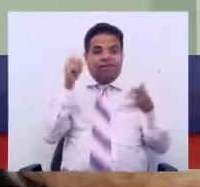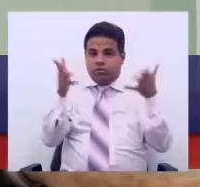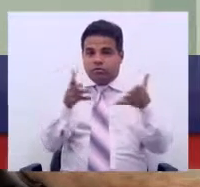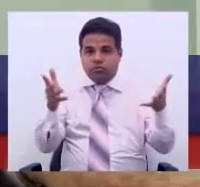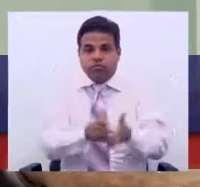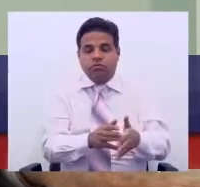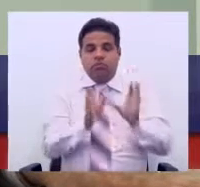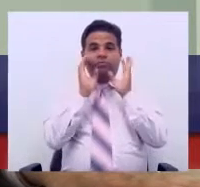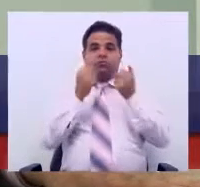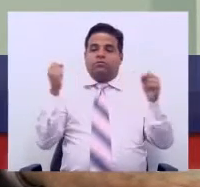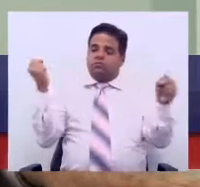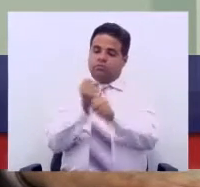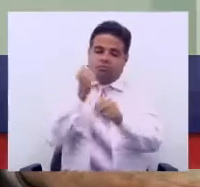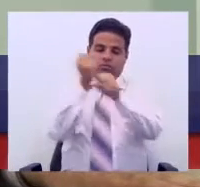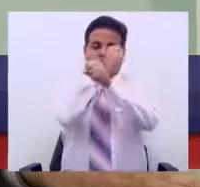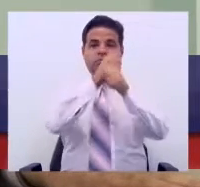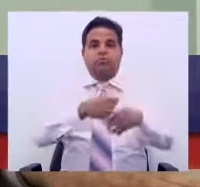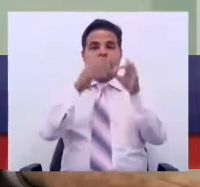de Constituição e Justiça